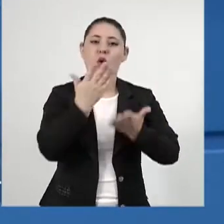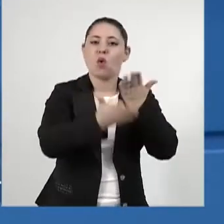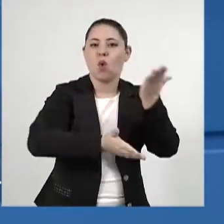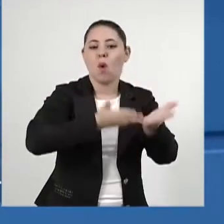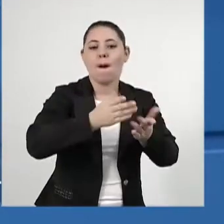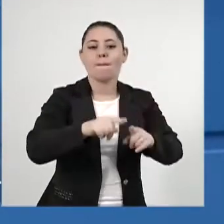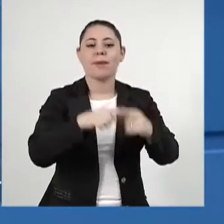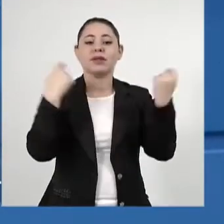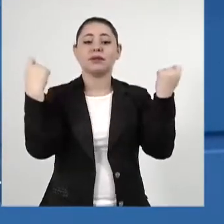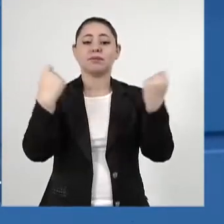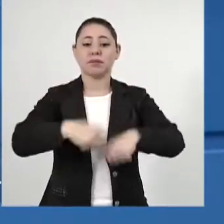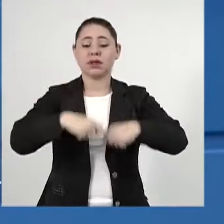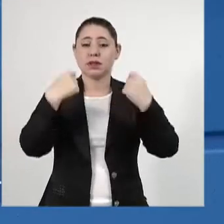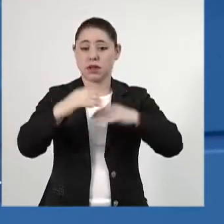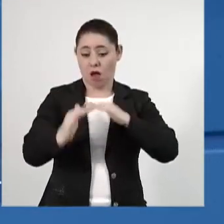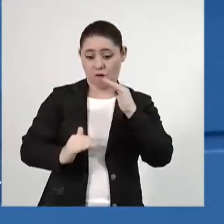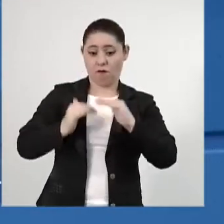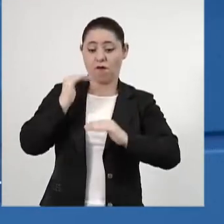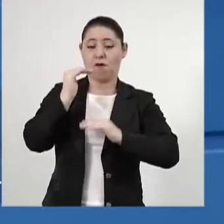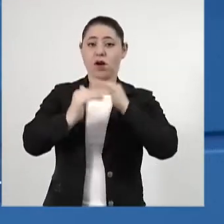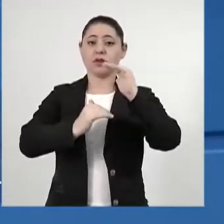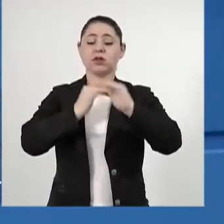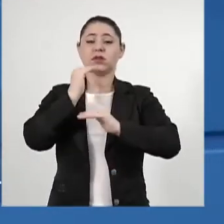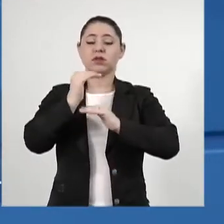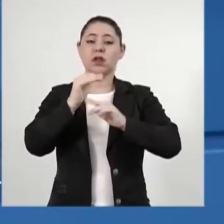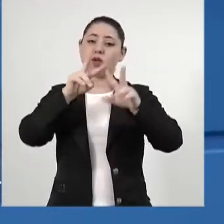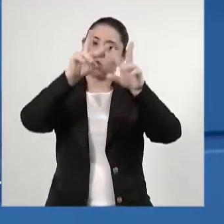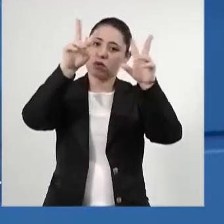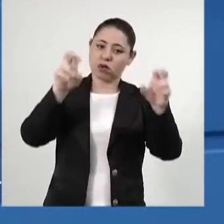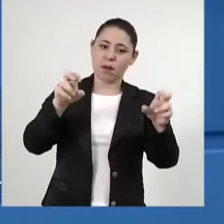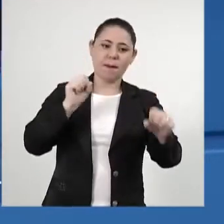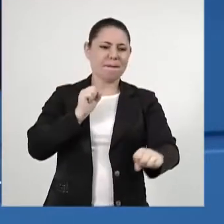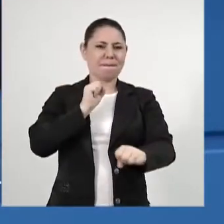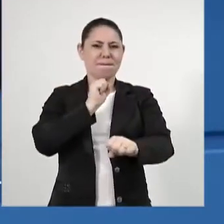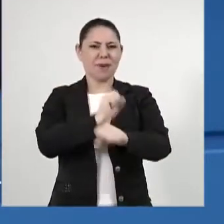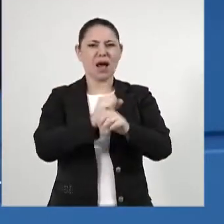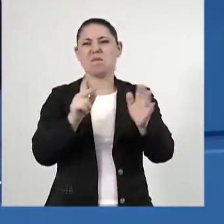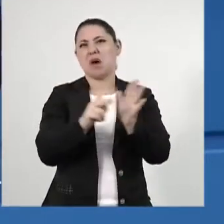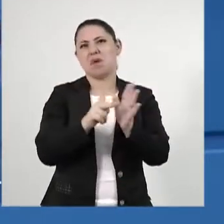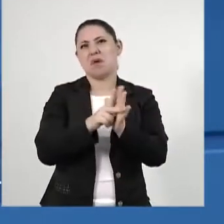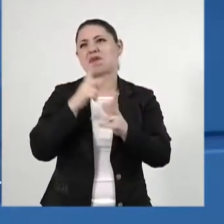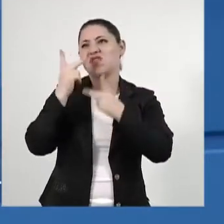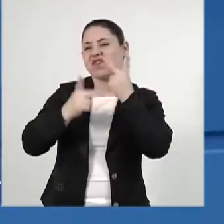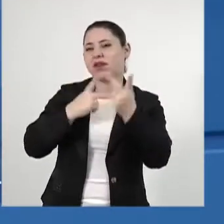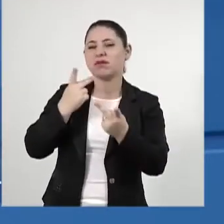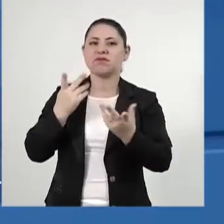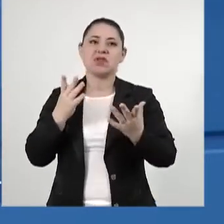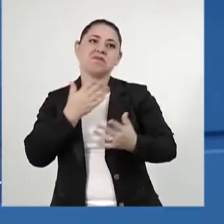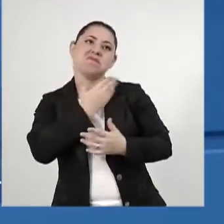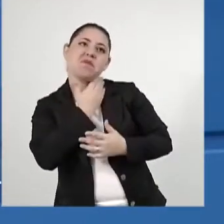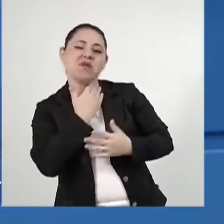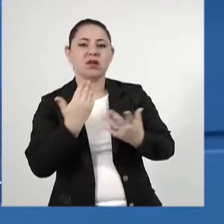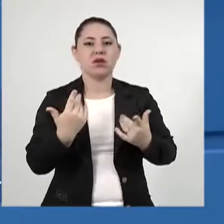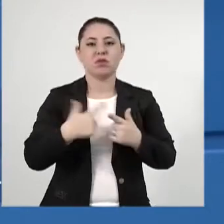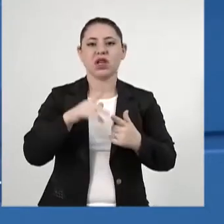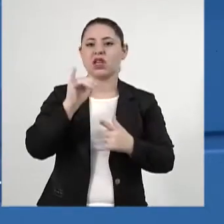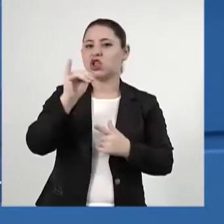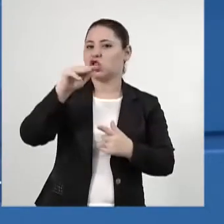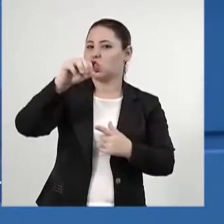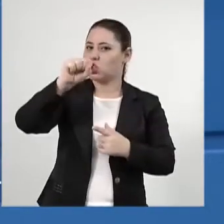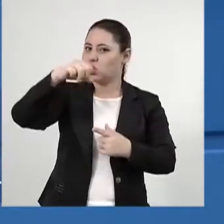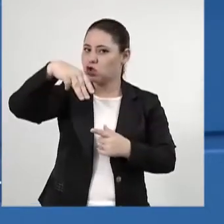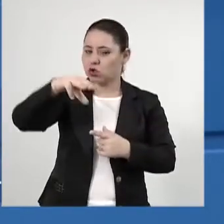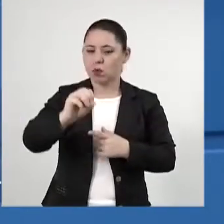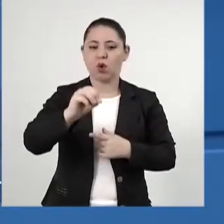mas nós precisamos avançar nessas questões, parar com o populismo, porque o ismo, o